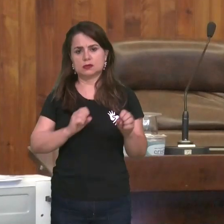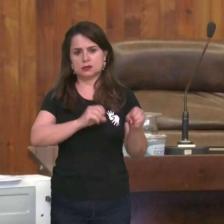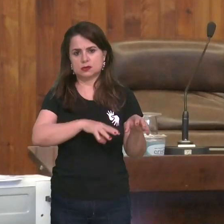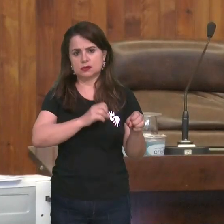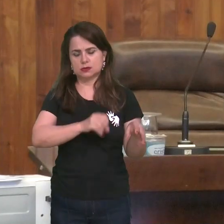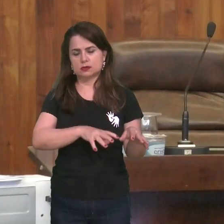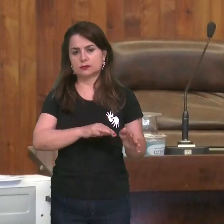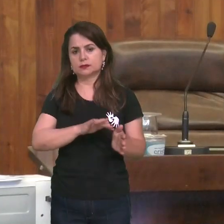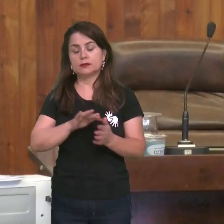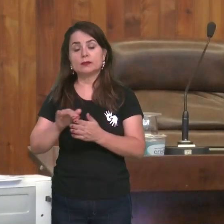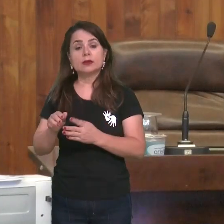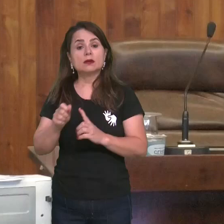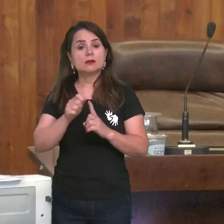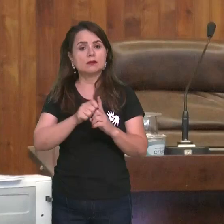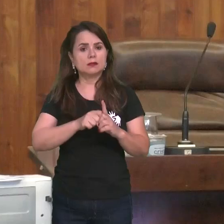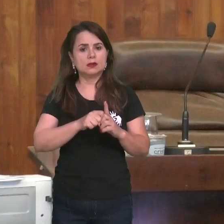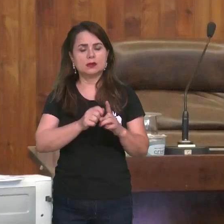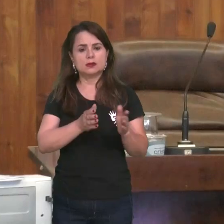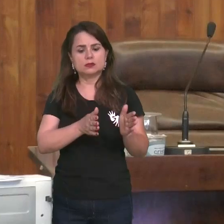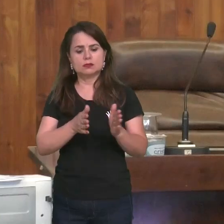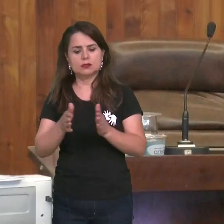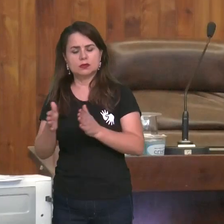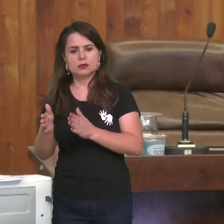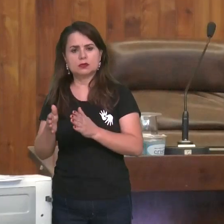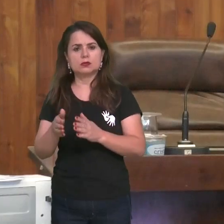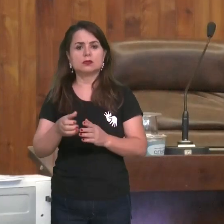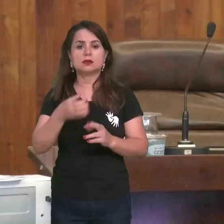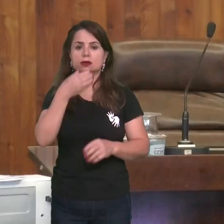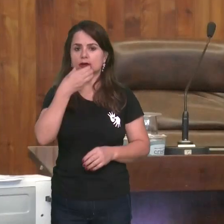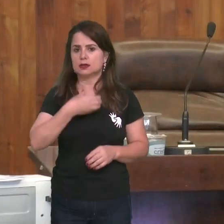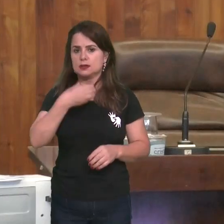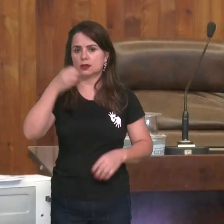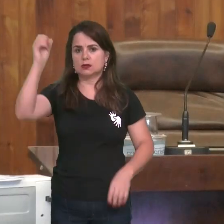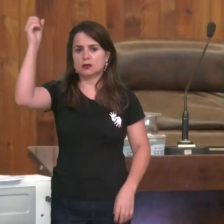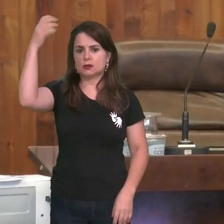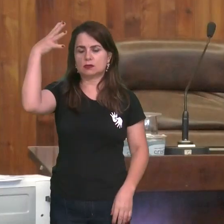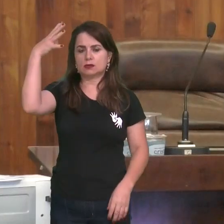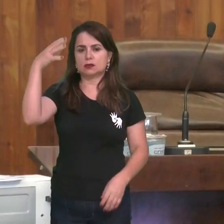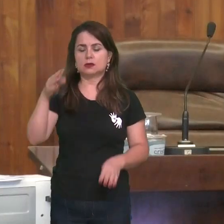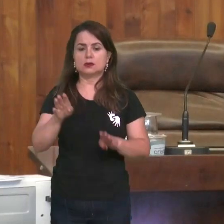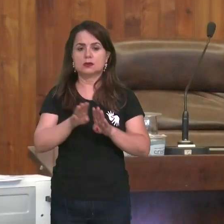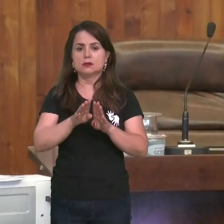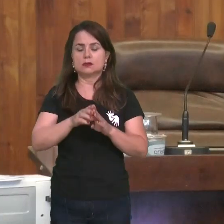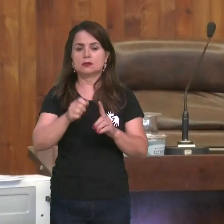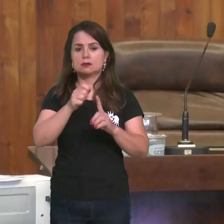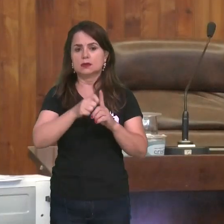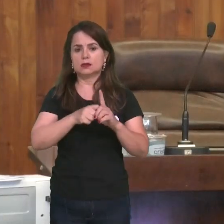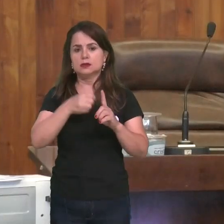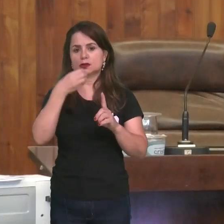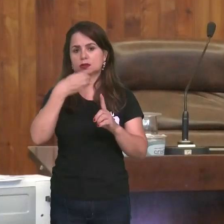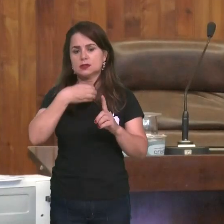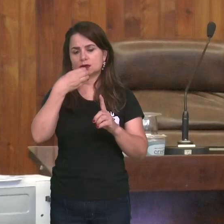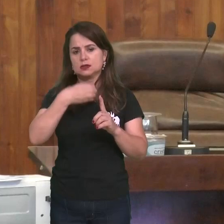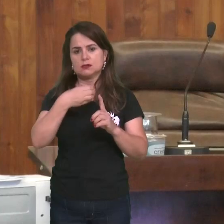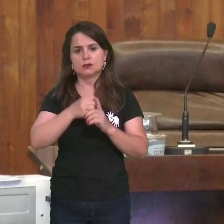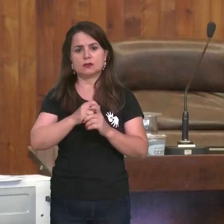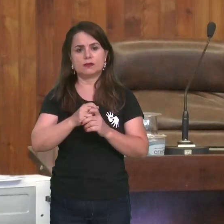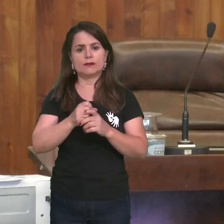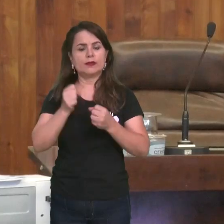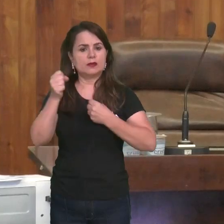em todo mês o Natal Iluminado o Dezembro faixa preta dedicado à conscientização